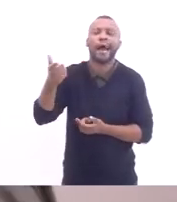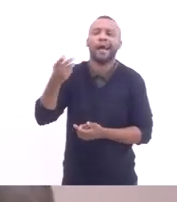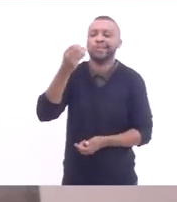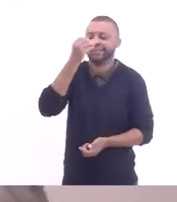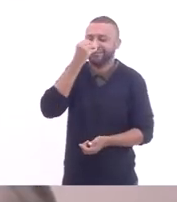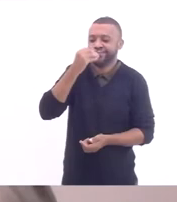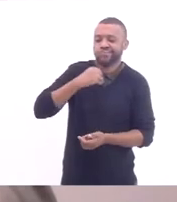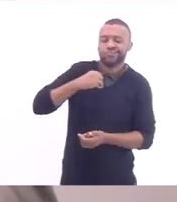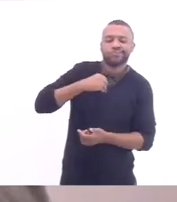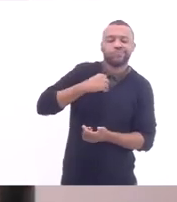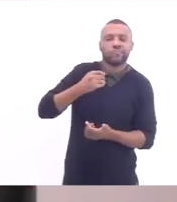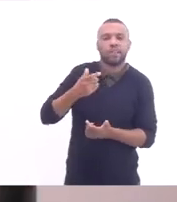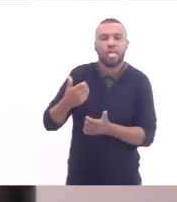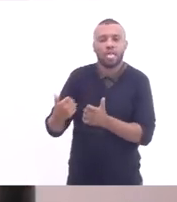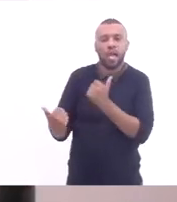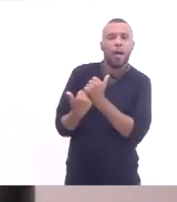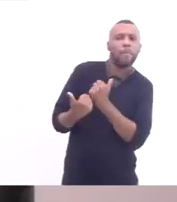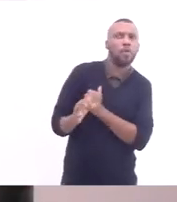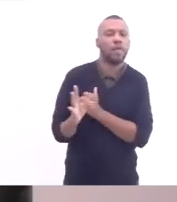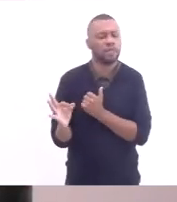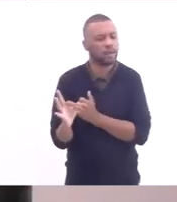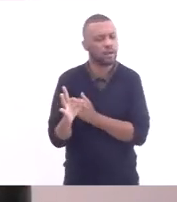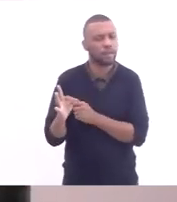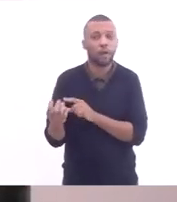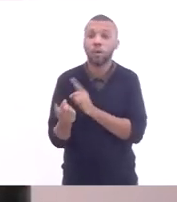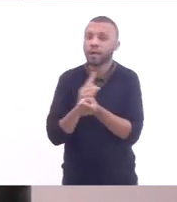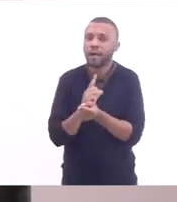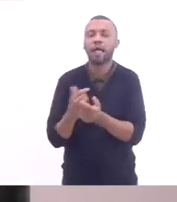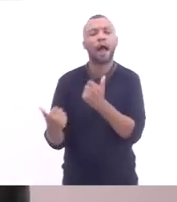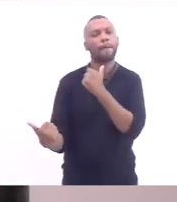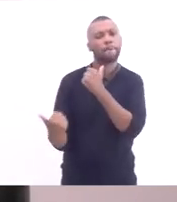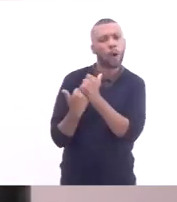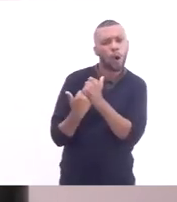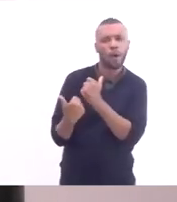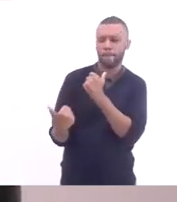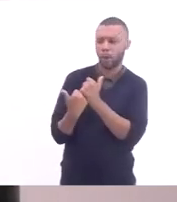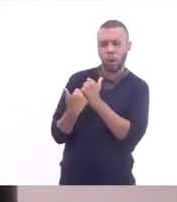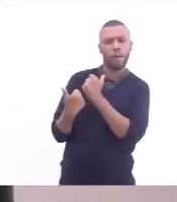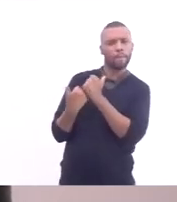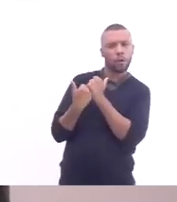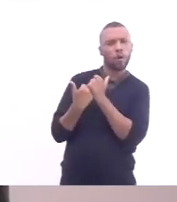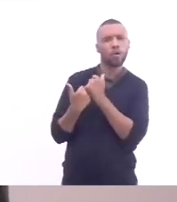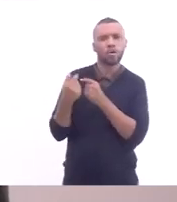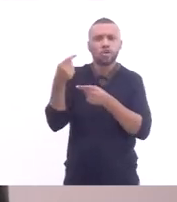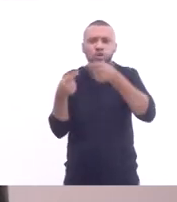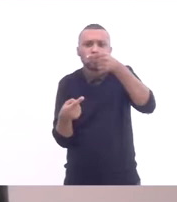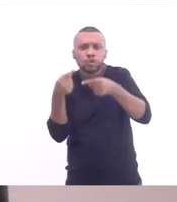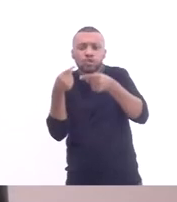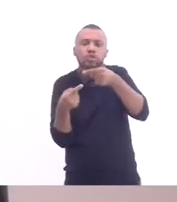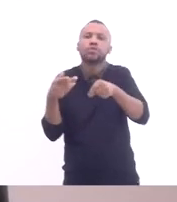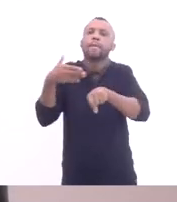sem apoio. Ao contrário, o tempo todo apoiando, discutindo presencialmente